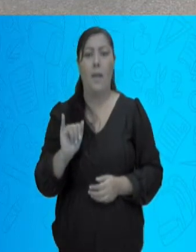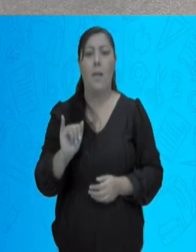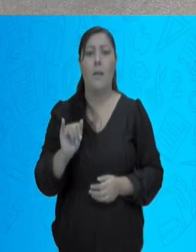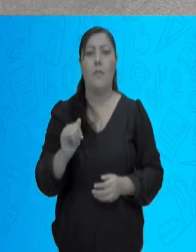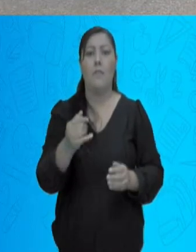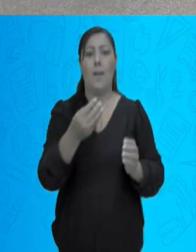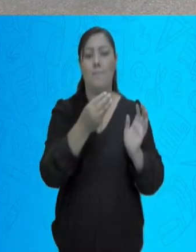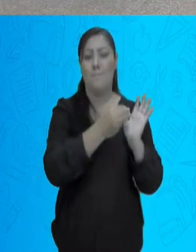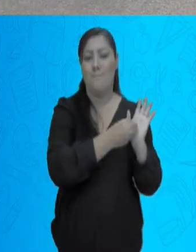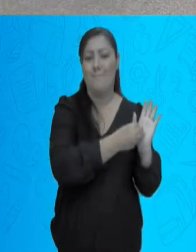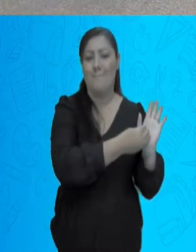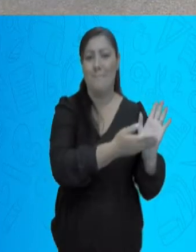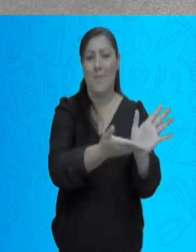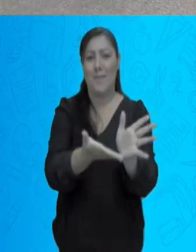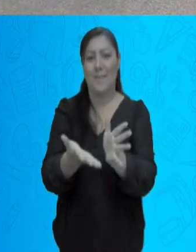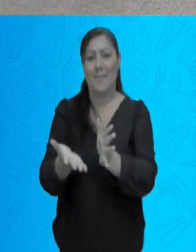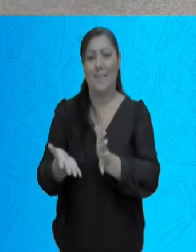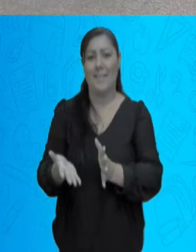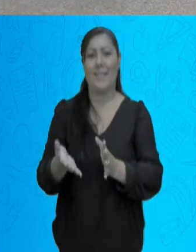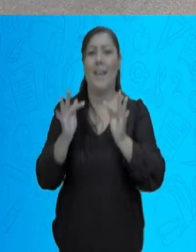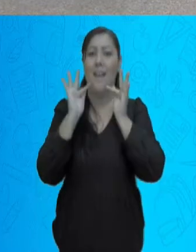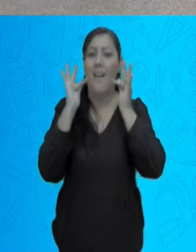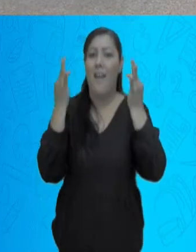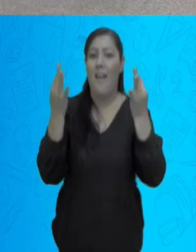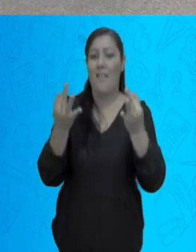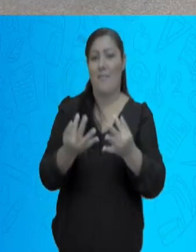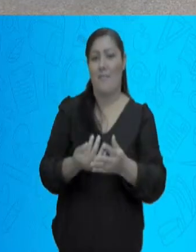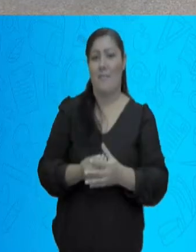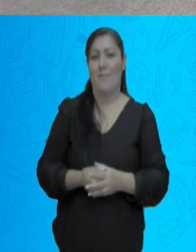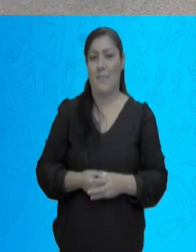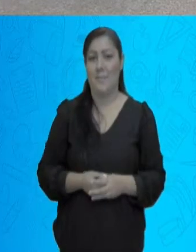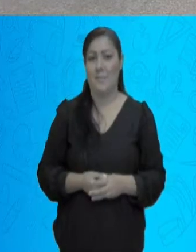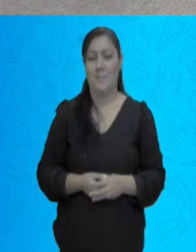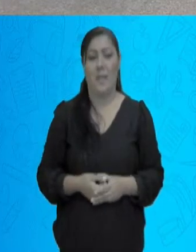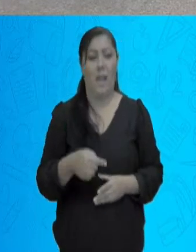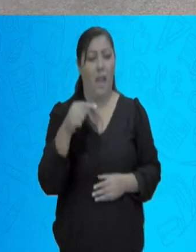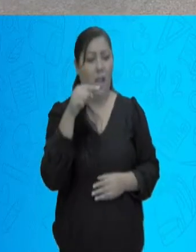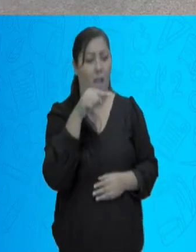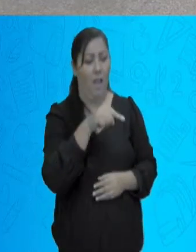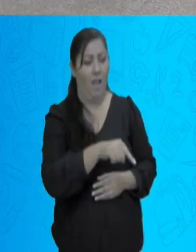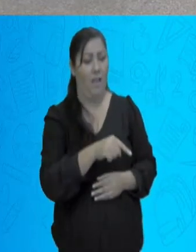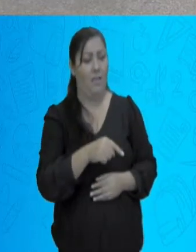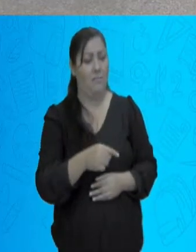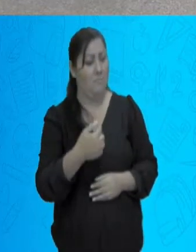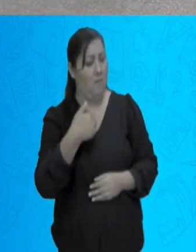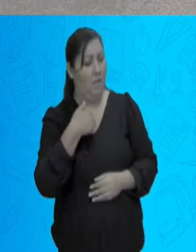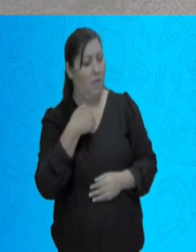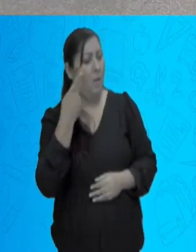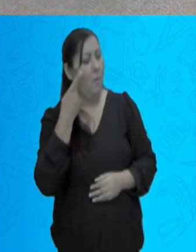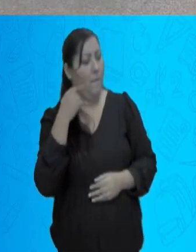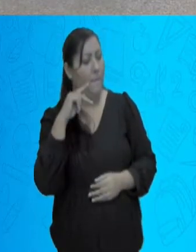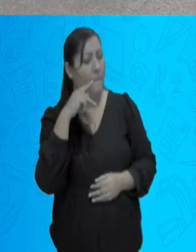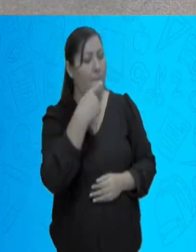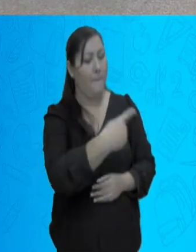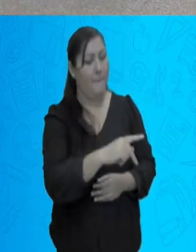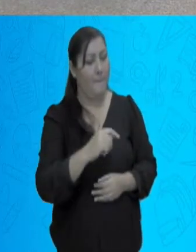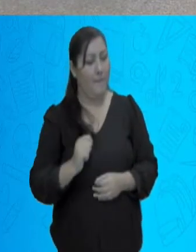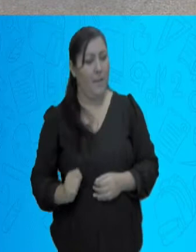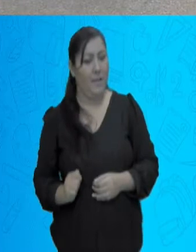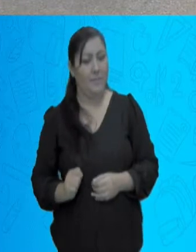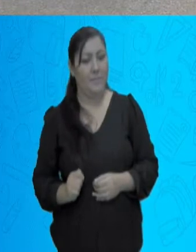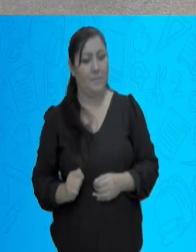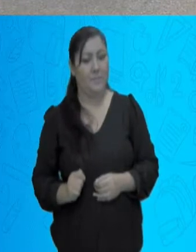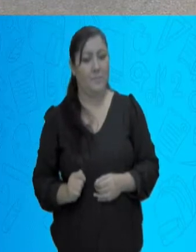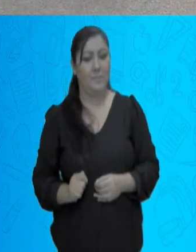sou seu pai. Tu és meu filho. E ela é a